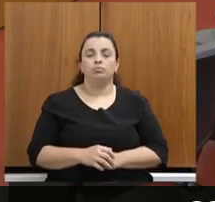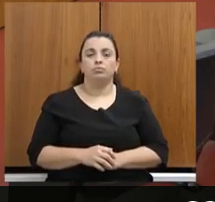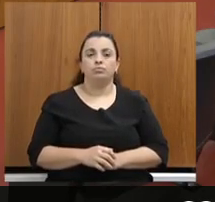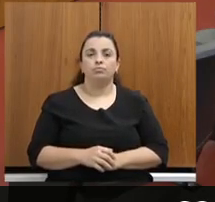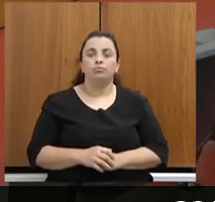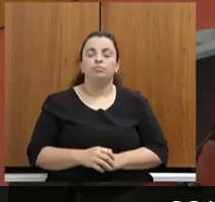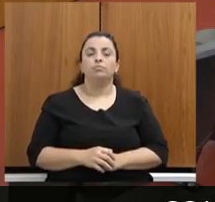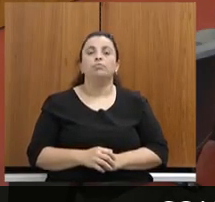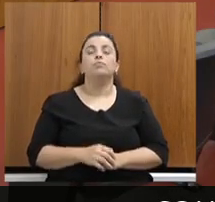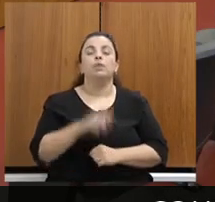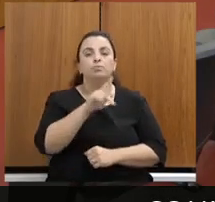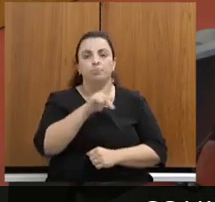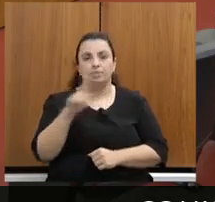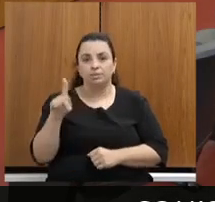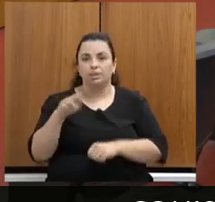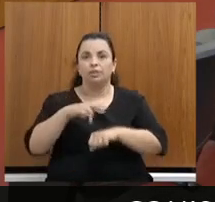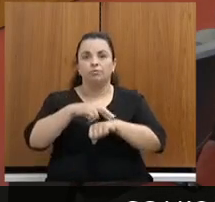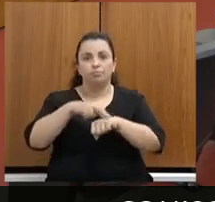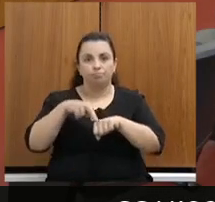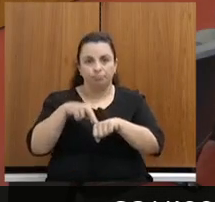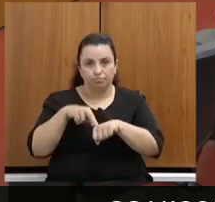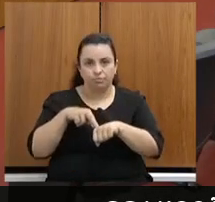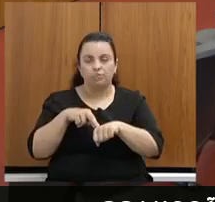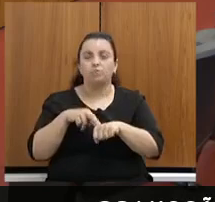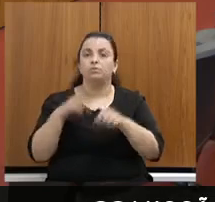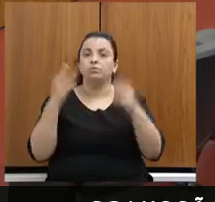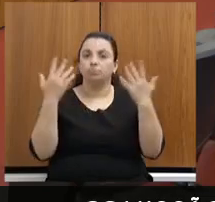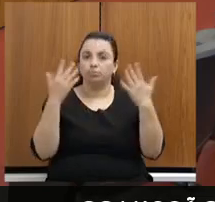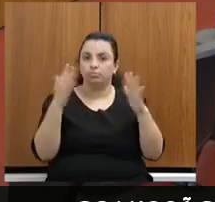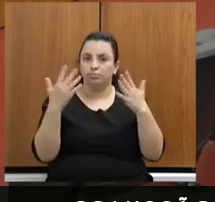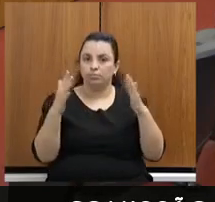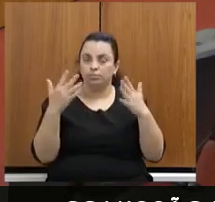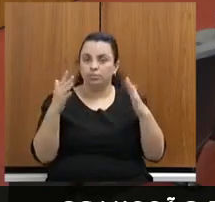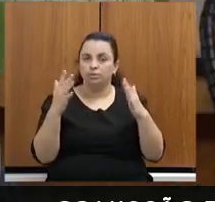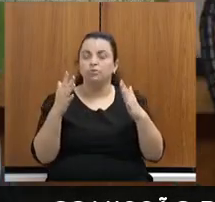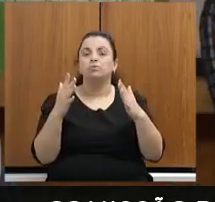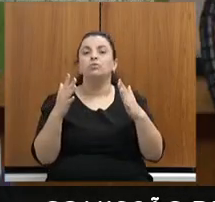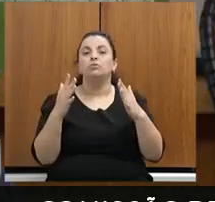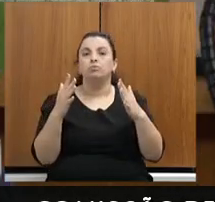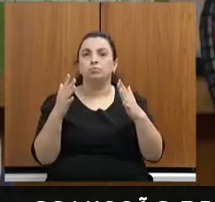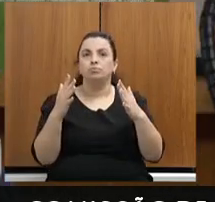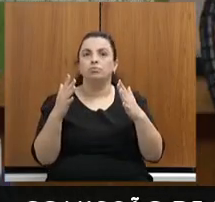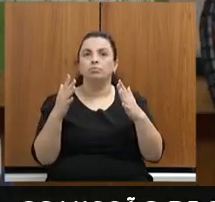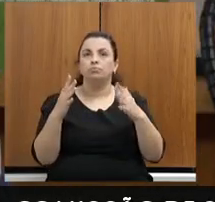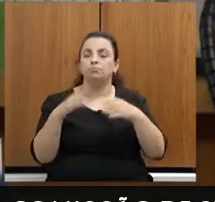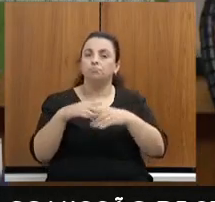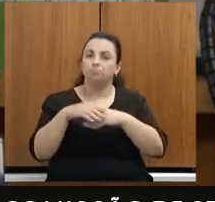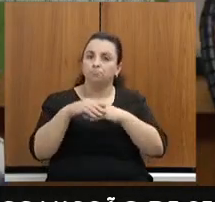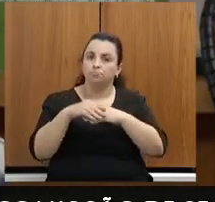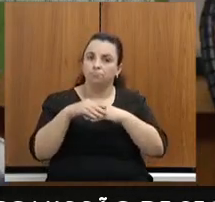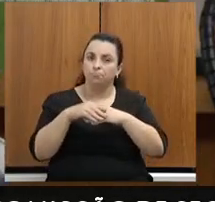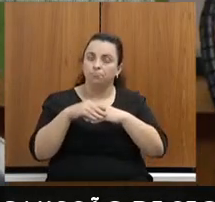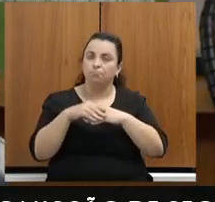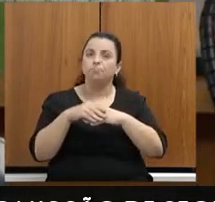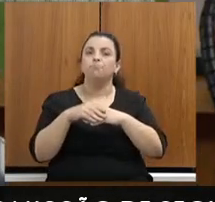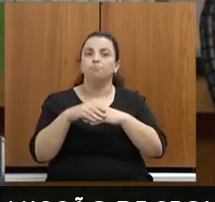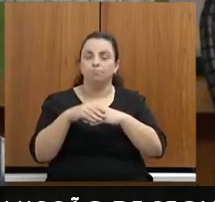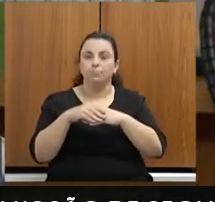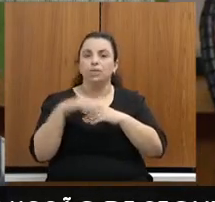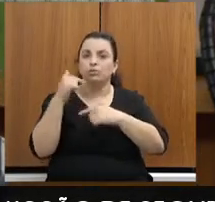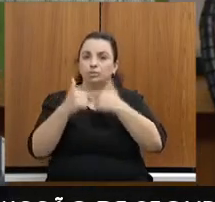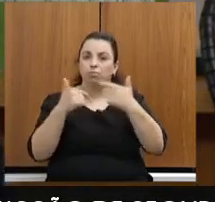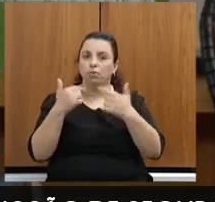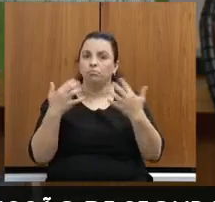caro Presidente Sargento Rodrigues parabeniza E aí eu esse trabalho tão belo e pela nossa